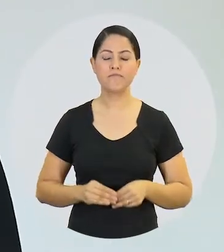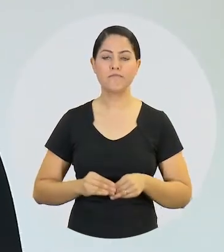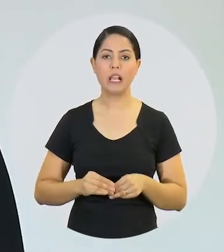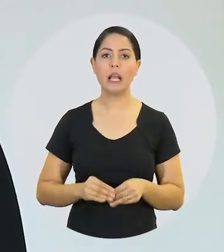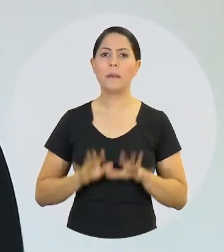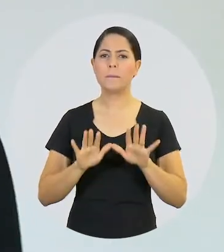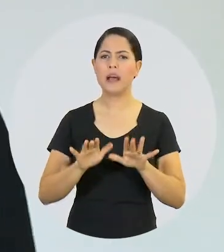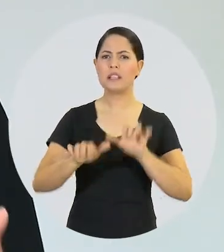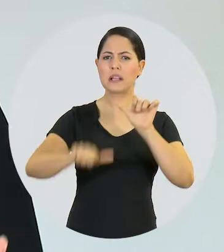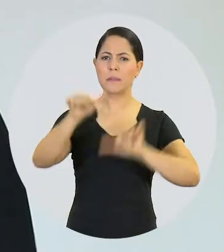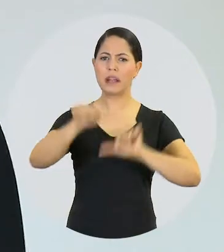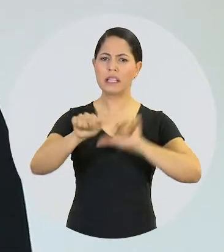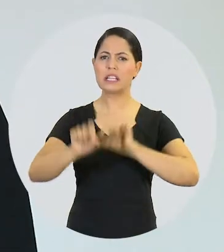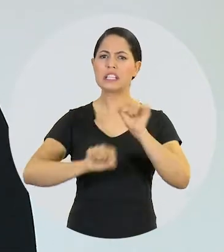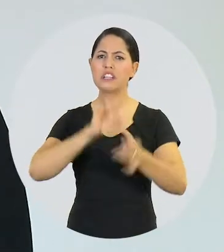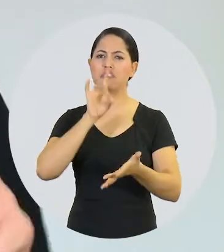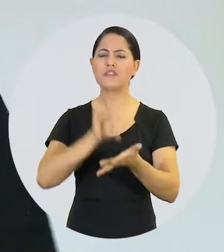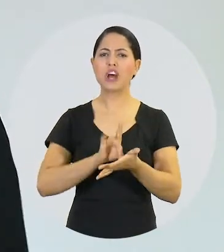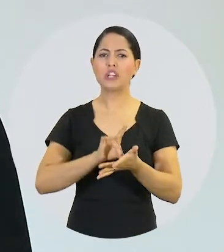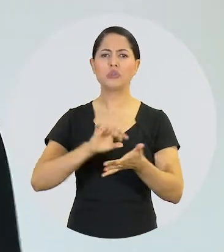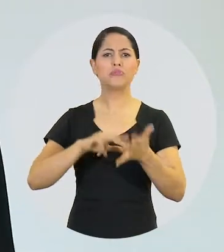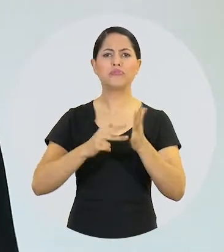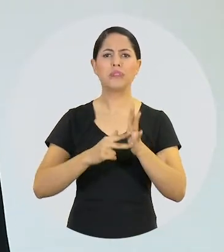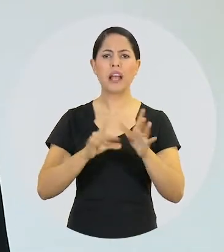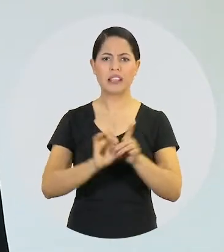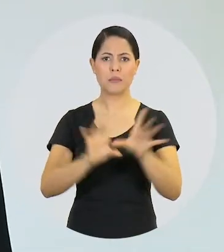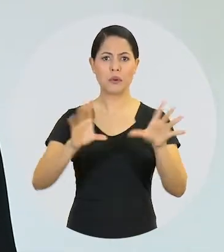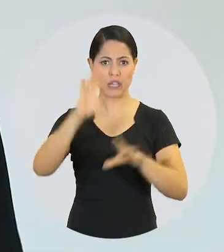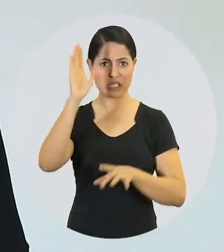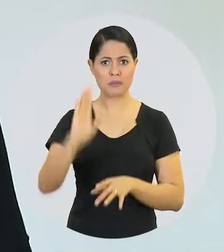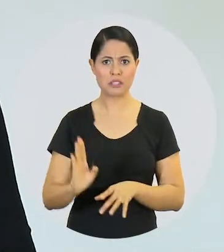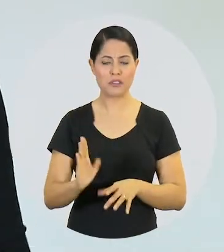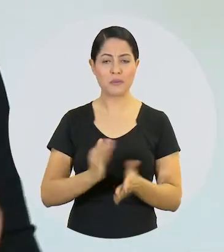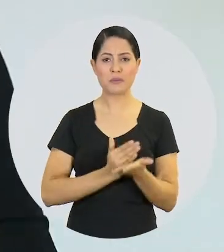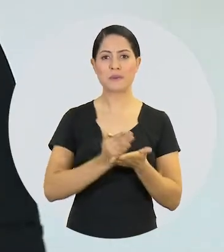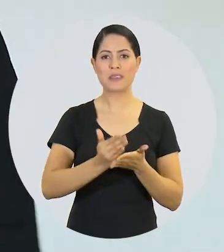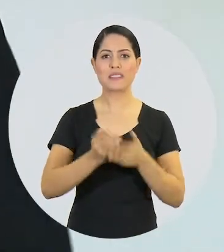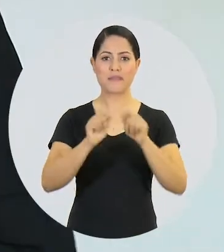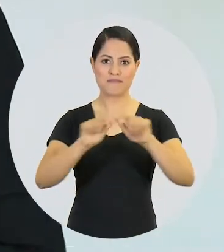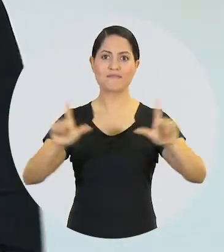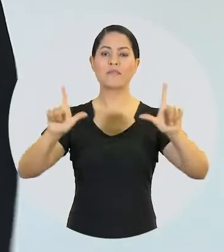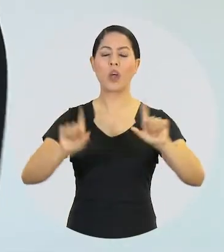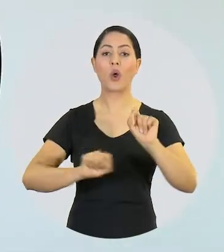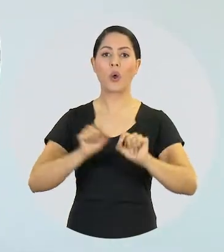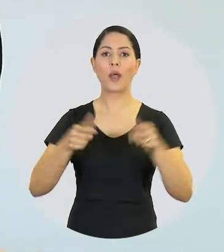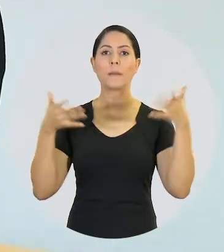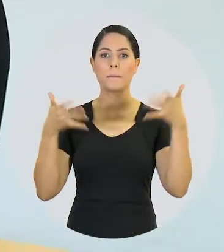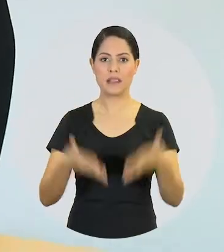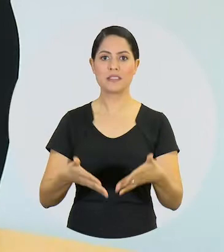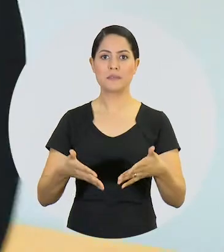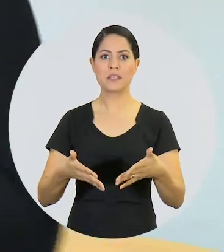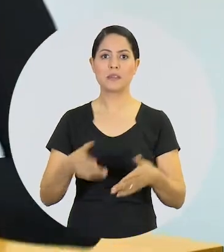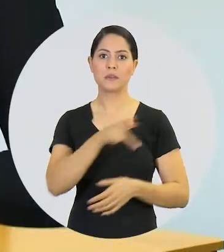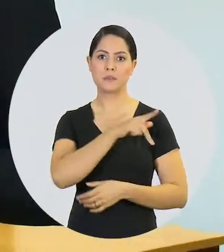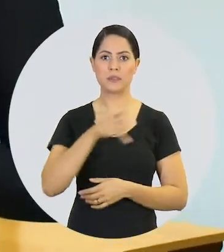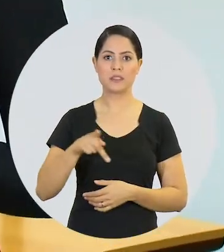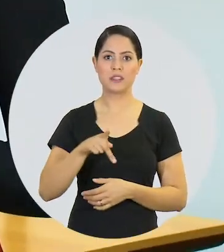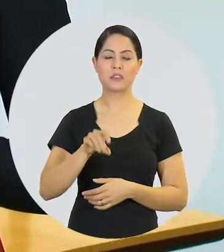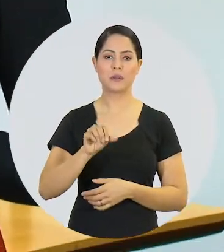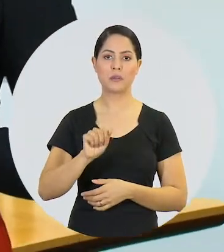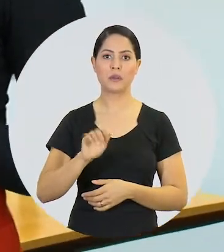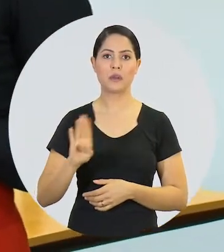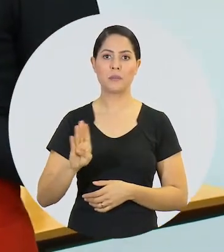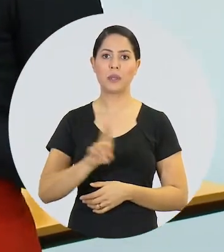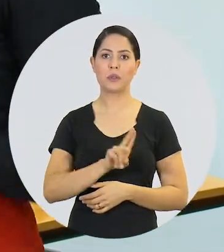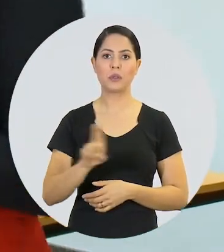Para que possamos analisar o cenário atual da democracia, começamos este programa com a participação do presidente nacional